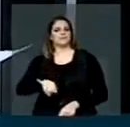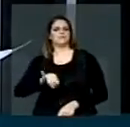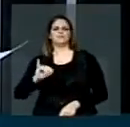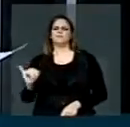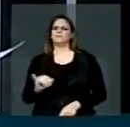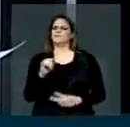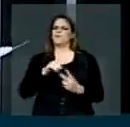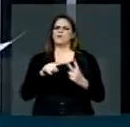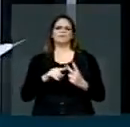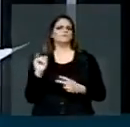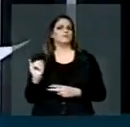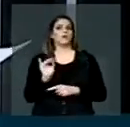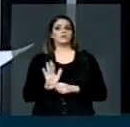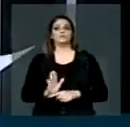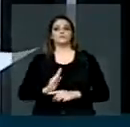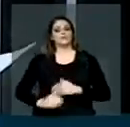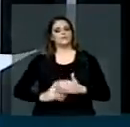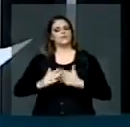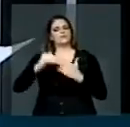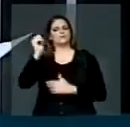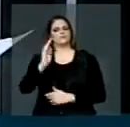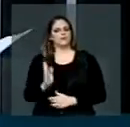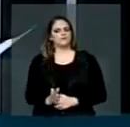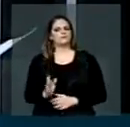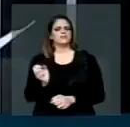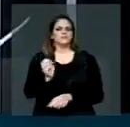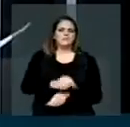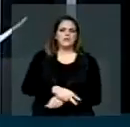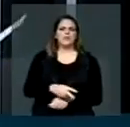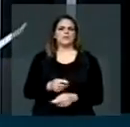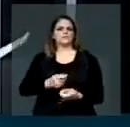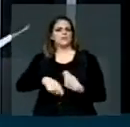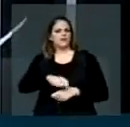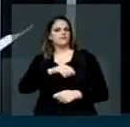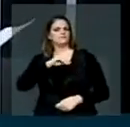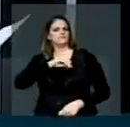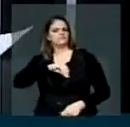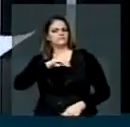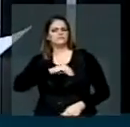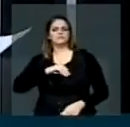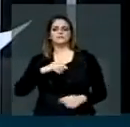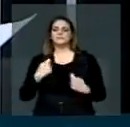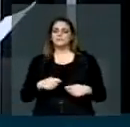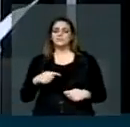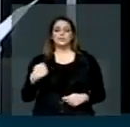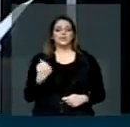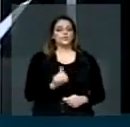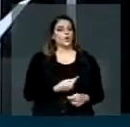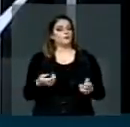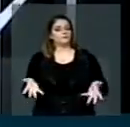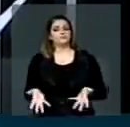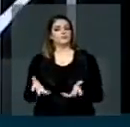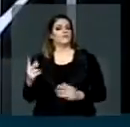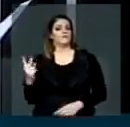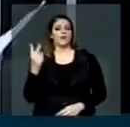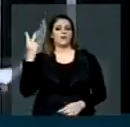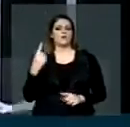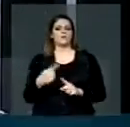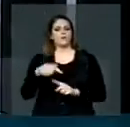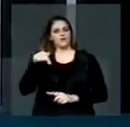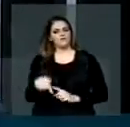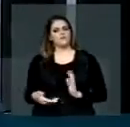no crescimento desse país, na geração de emprego e de renda, e que nós temos que enaltecer sempre aqui neste Parlamento, que é a casa do